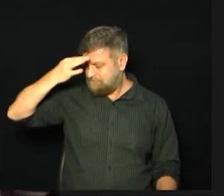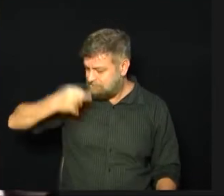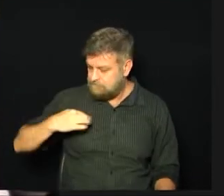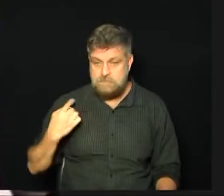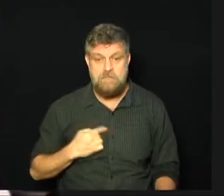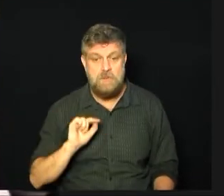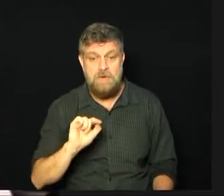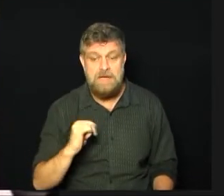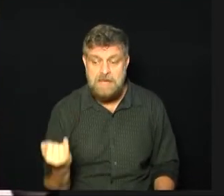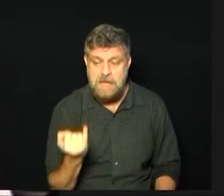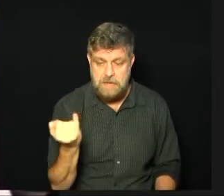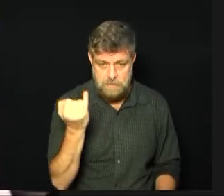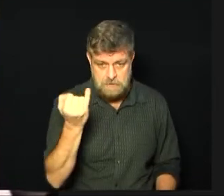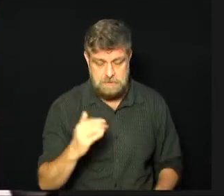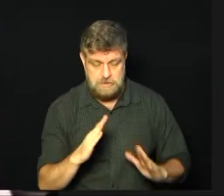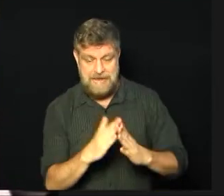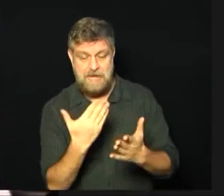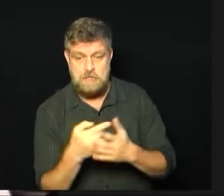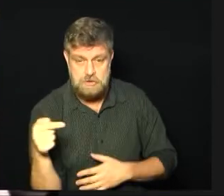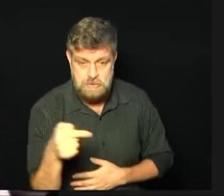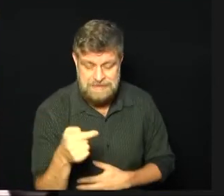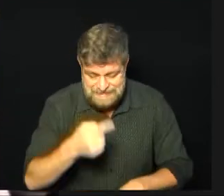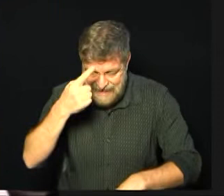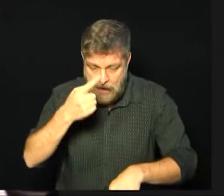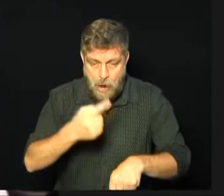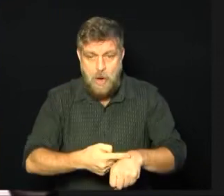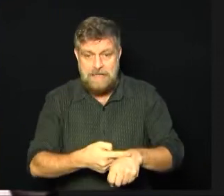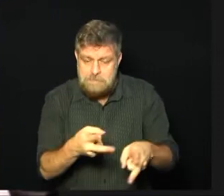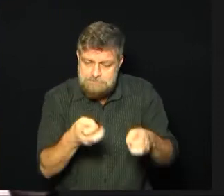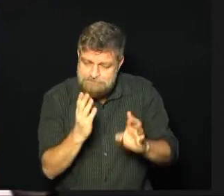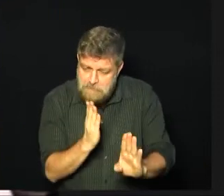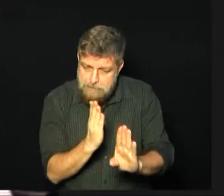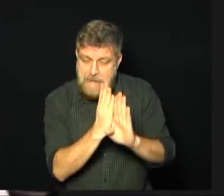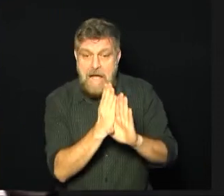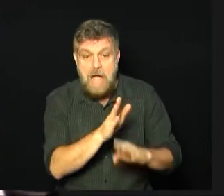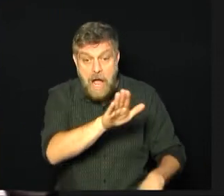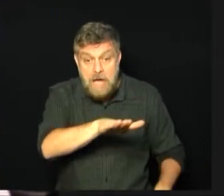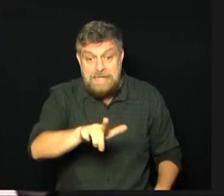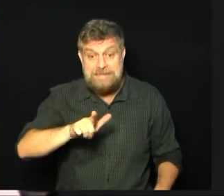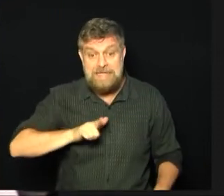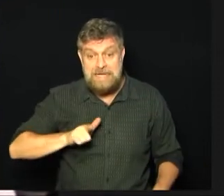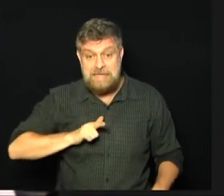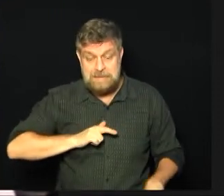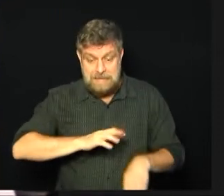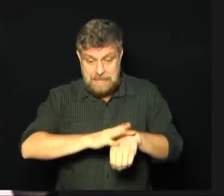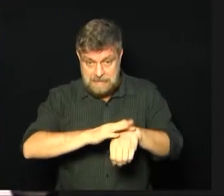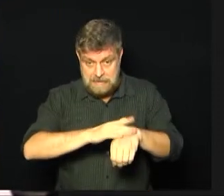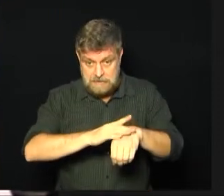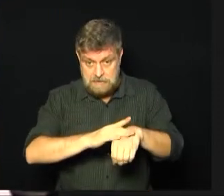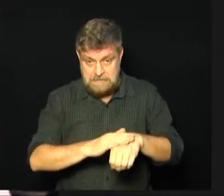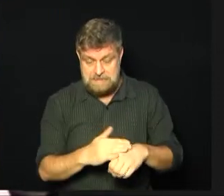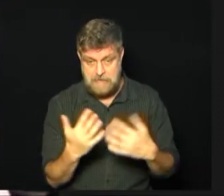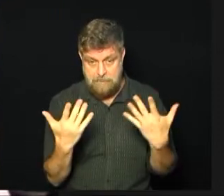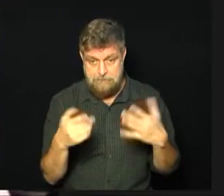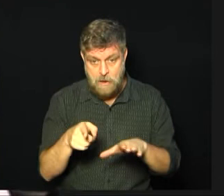Porque o que é importante? A escola, a partir do momento que ela identifica que uma criança tem diagnóstico da síndrome